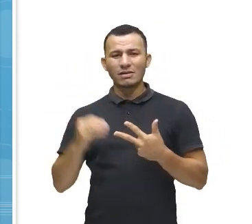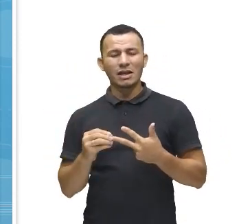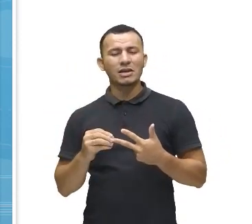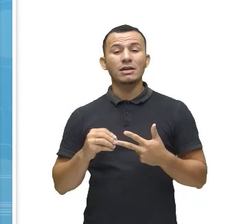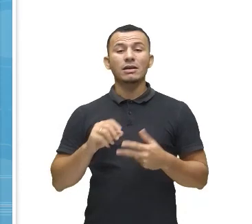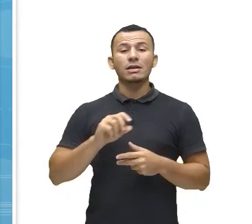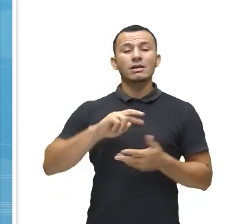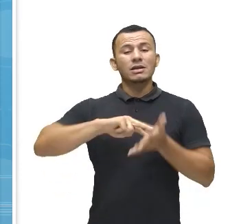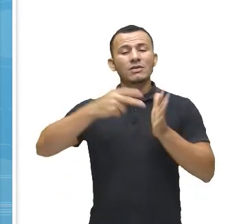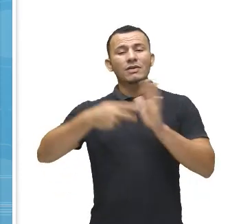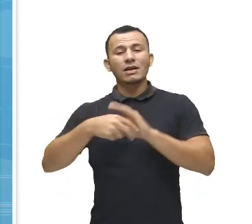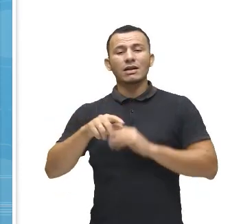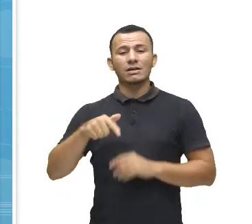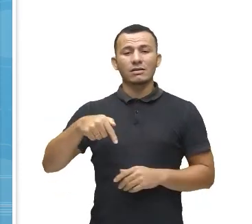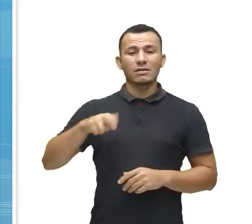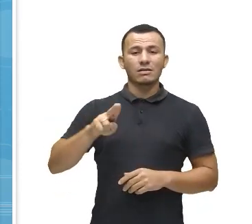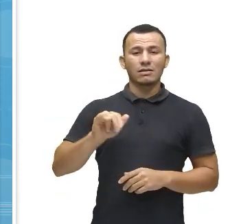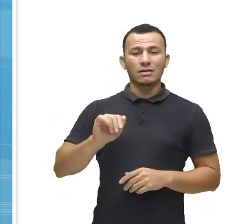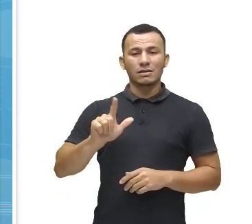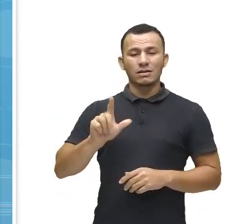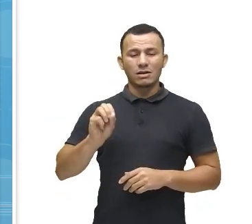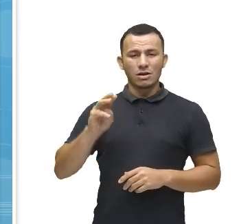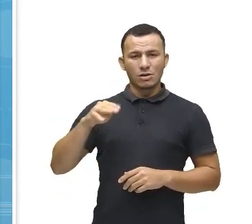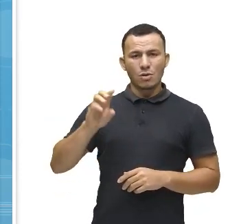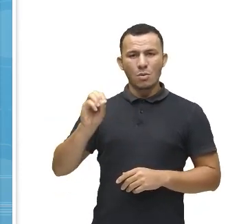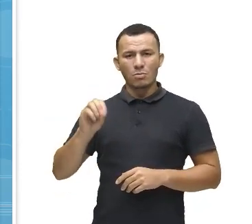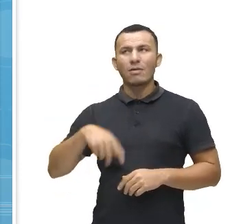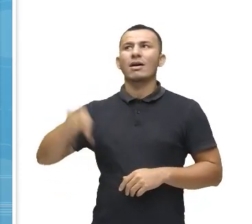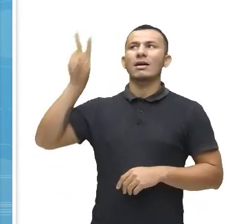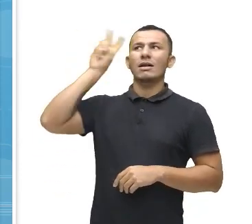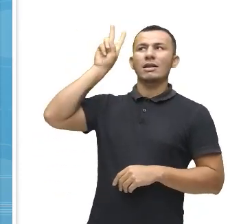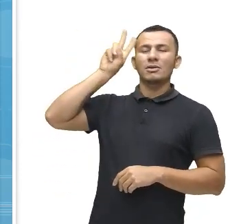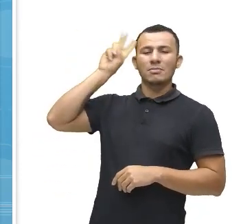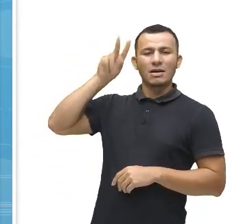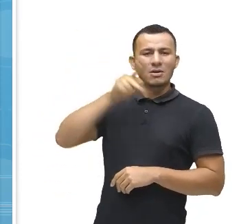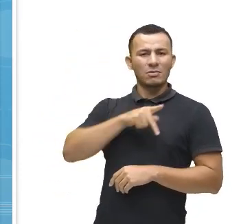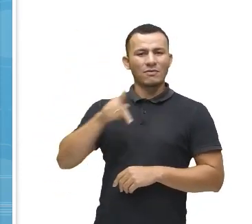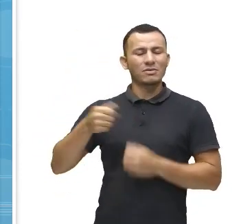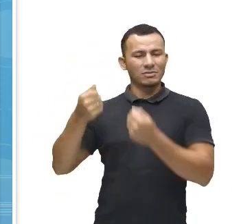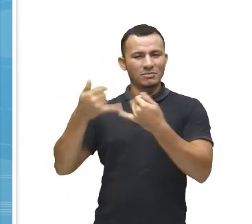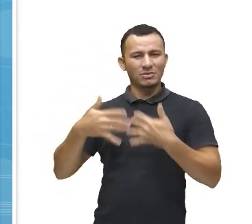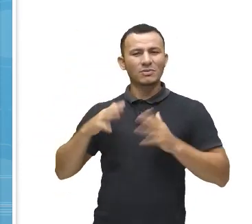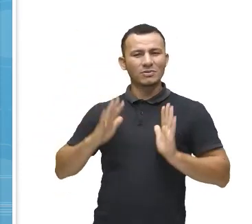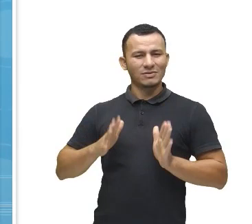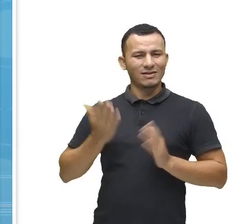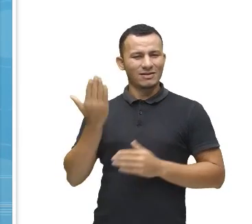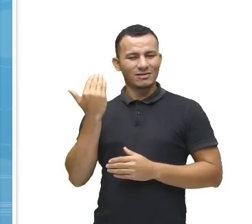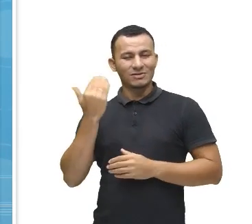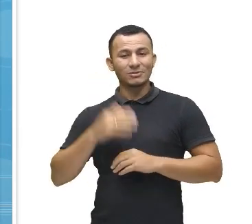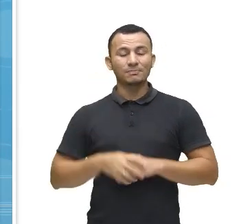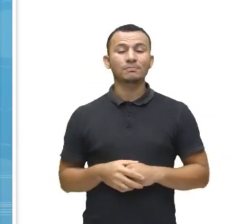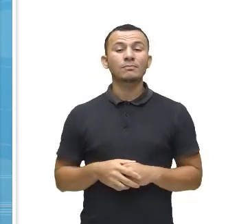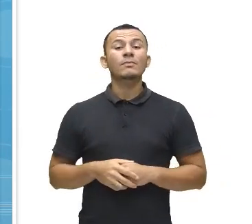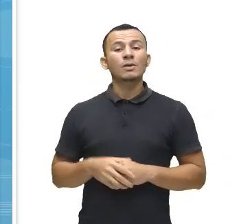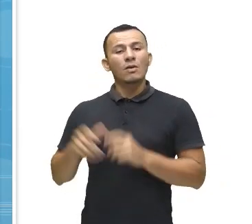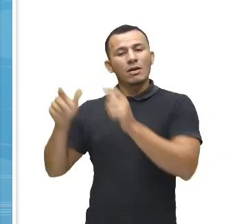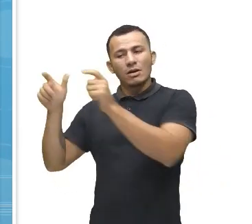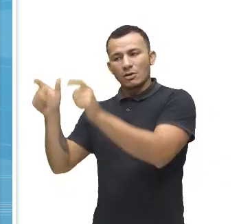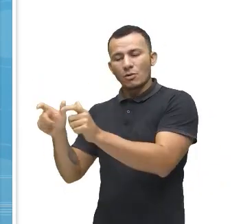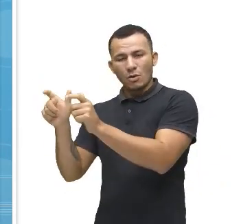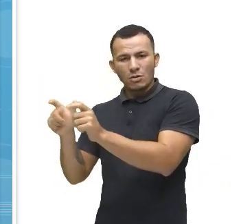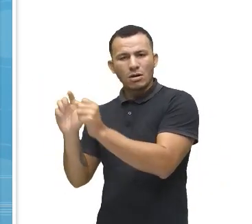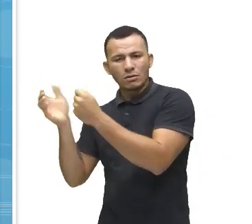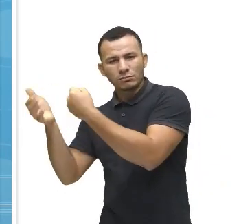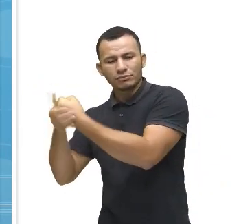quilombo, e vocês vão se lembrar da aula do professor Ananias aqui em tela, que diz o seguinte, quilombos eram refúgios